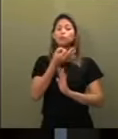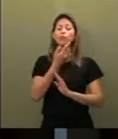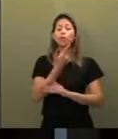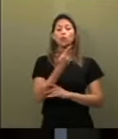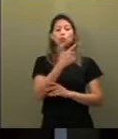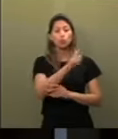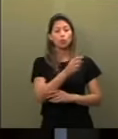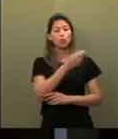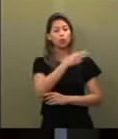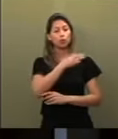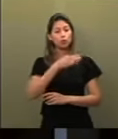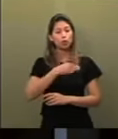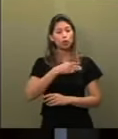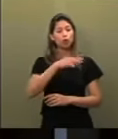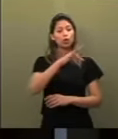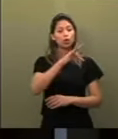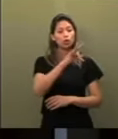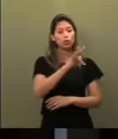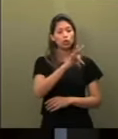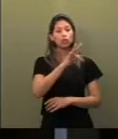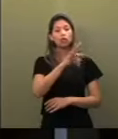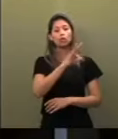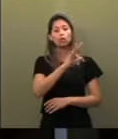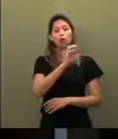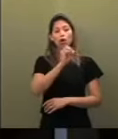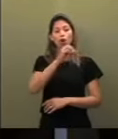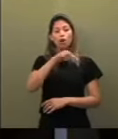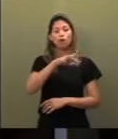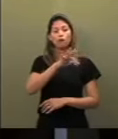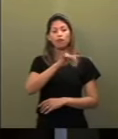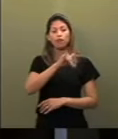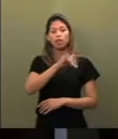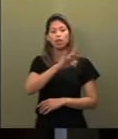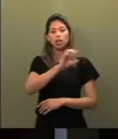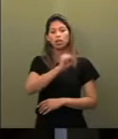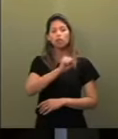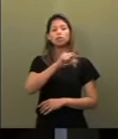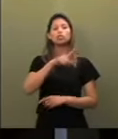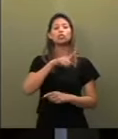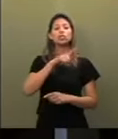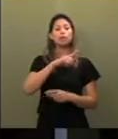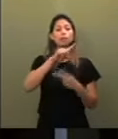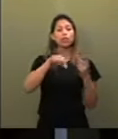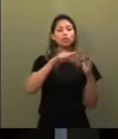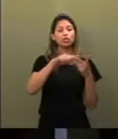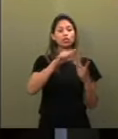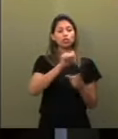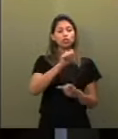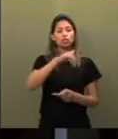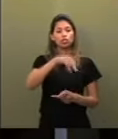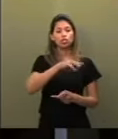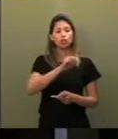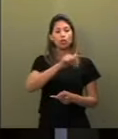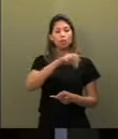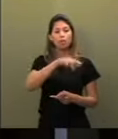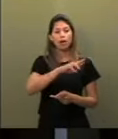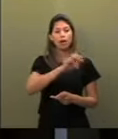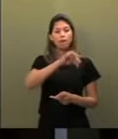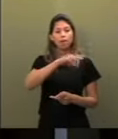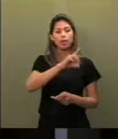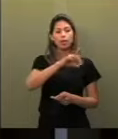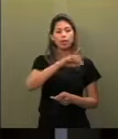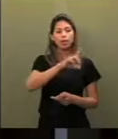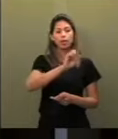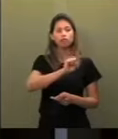ministros Toffoli e Gilmar Mendes emitem opinião pública afirmando que, na prática,